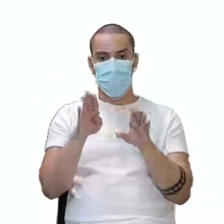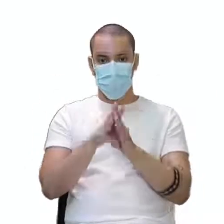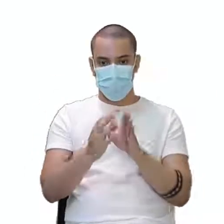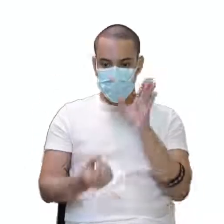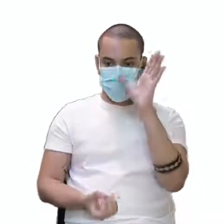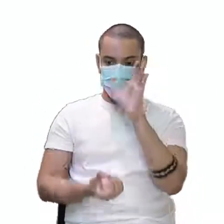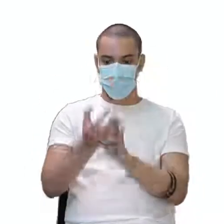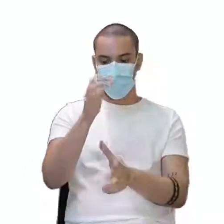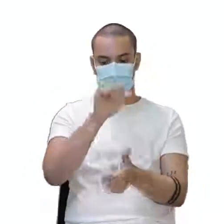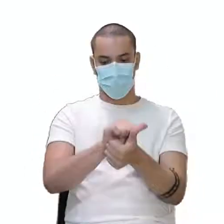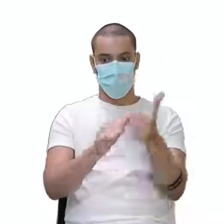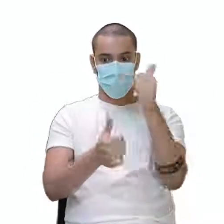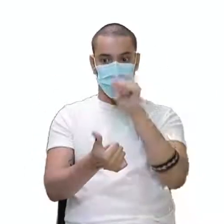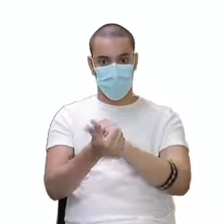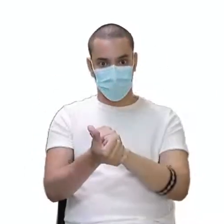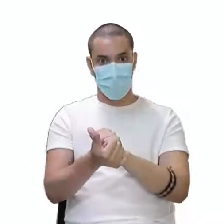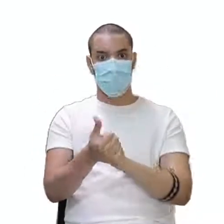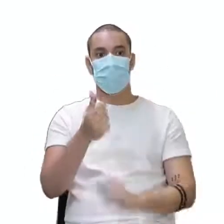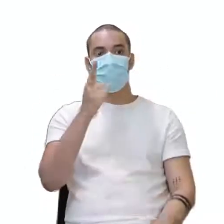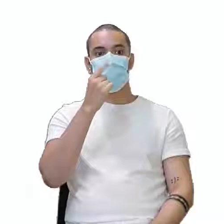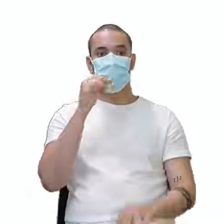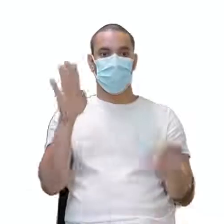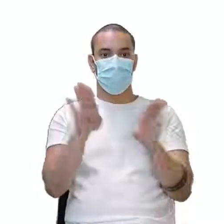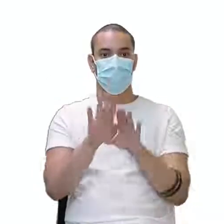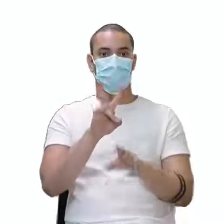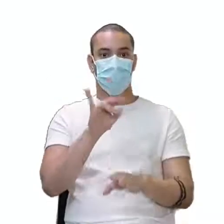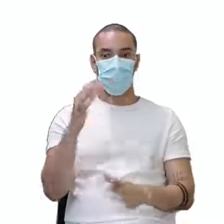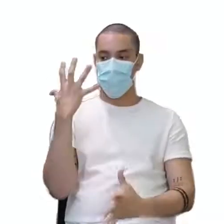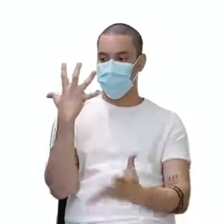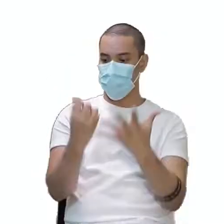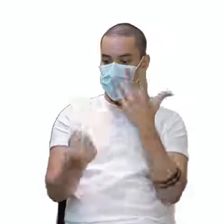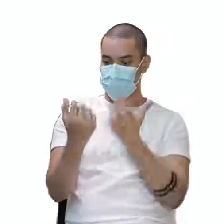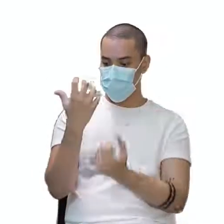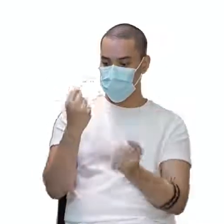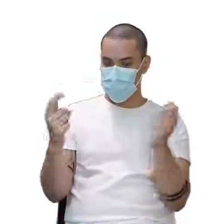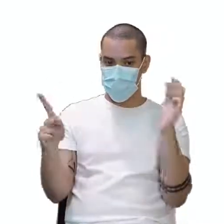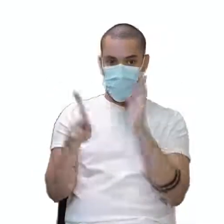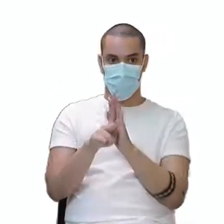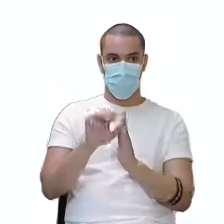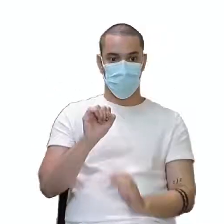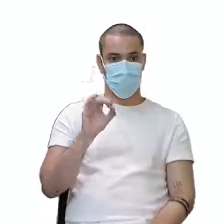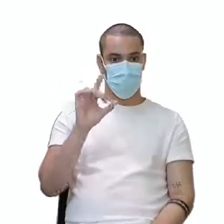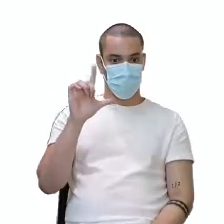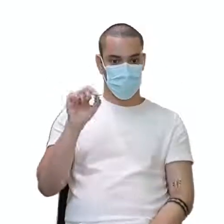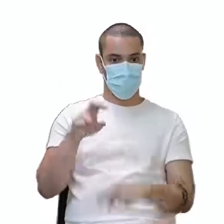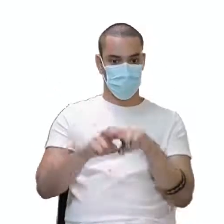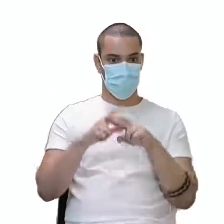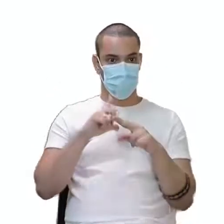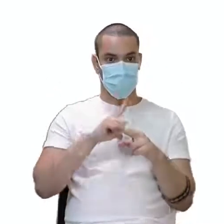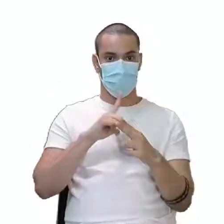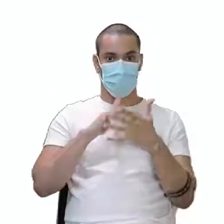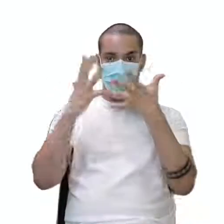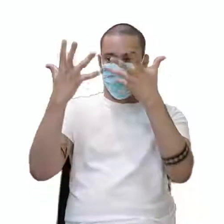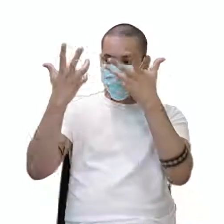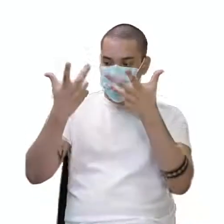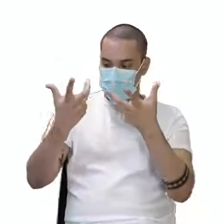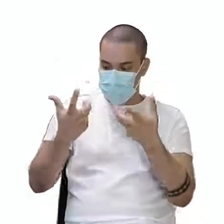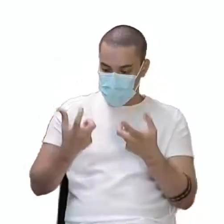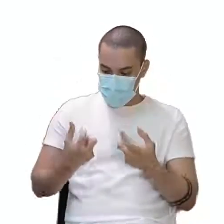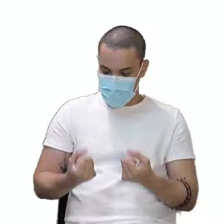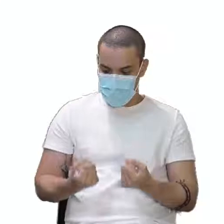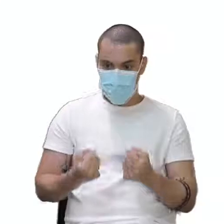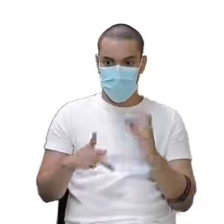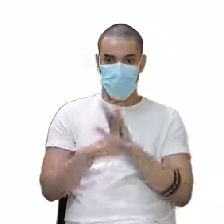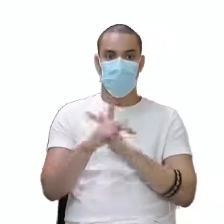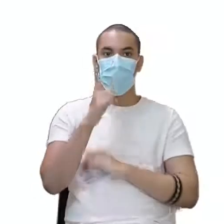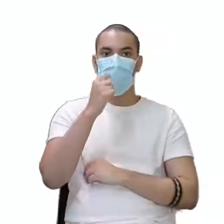ó, tá? E a água também vai filtrar-se no solo. Então, nós temos processos de infiltração, onde a